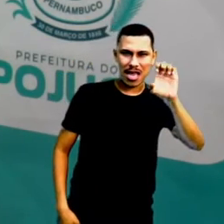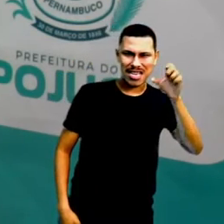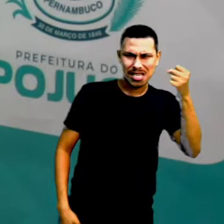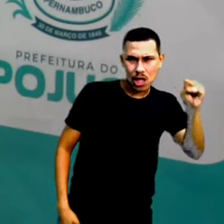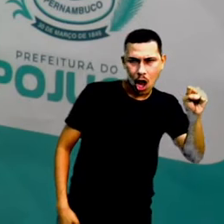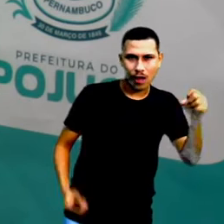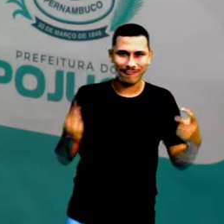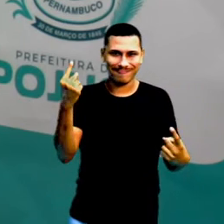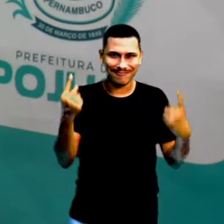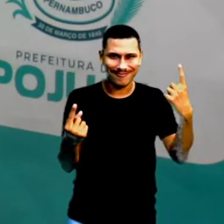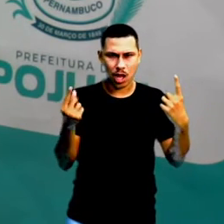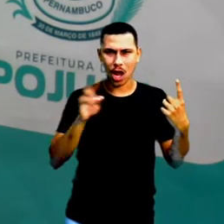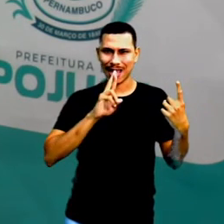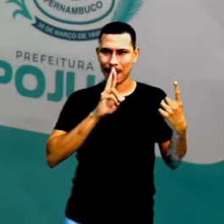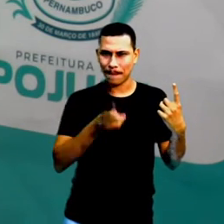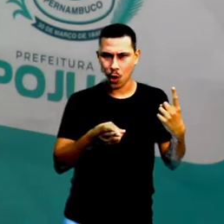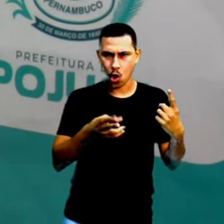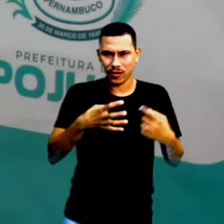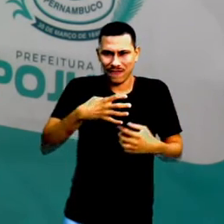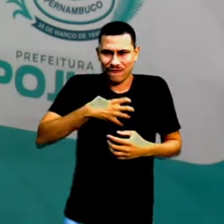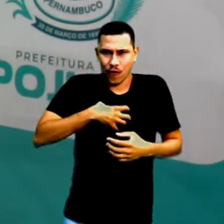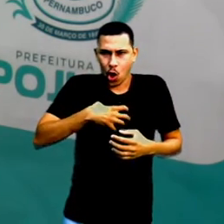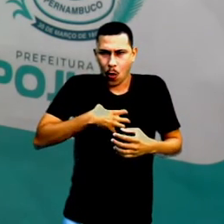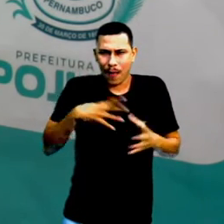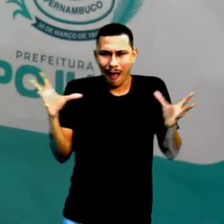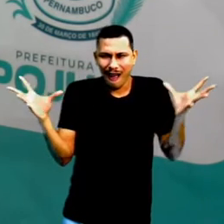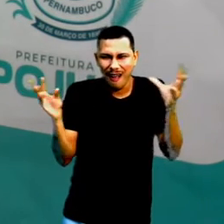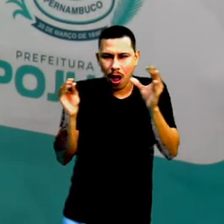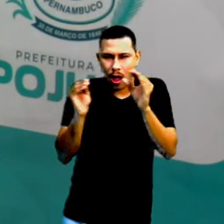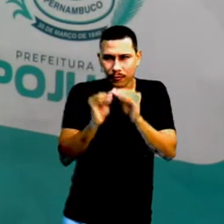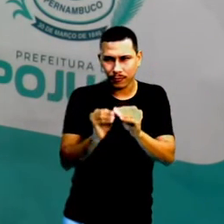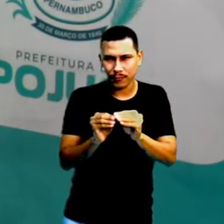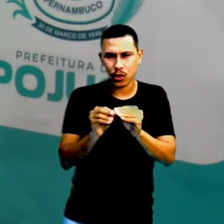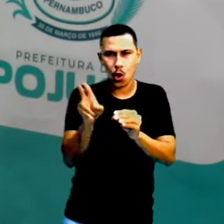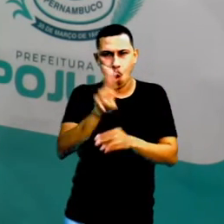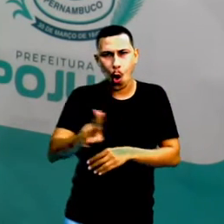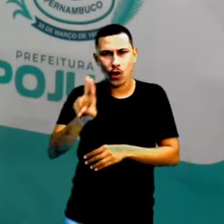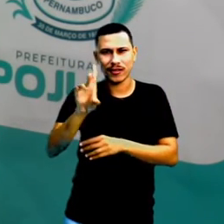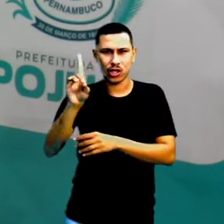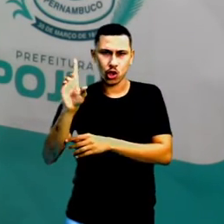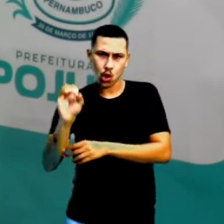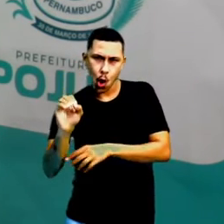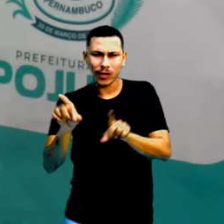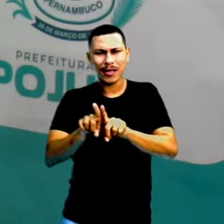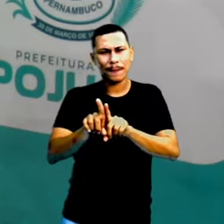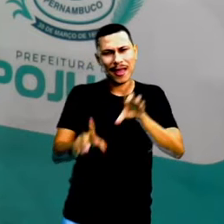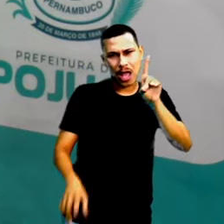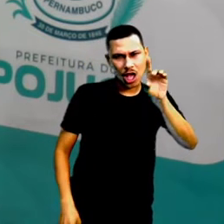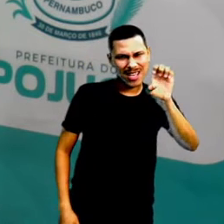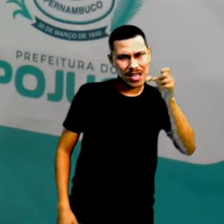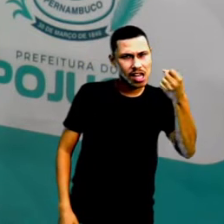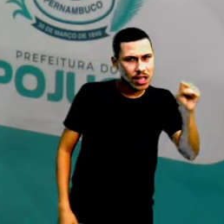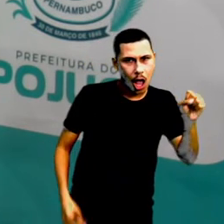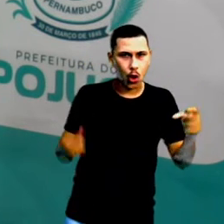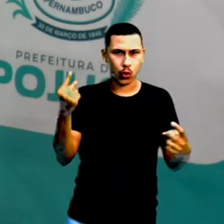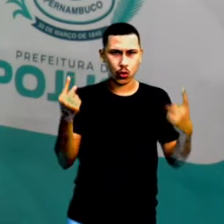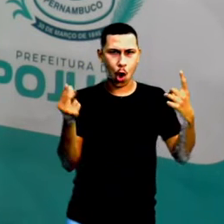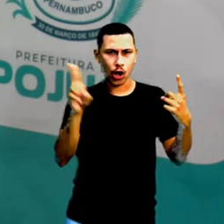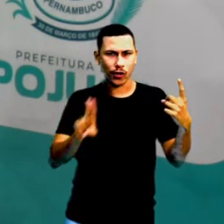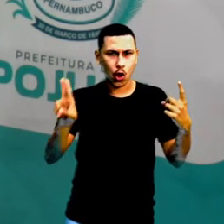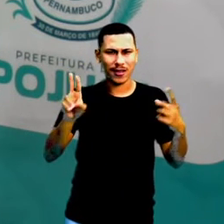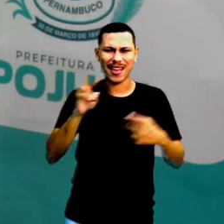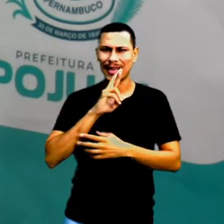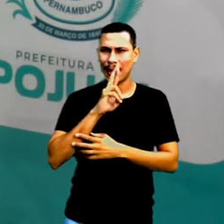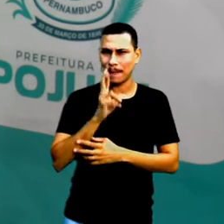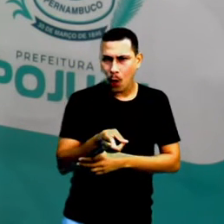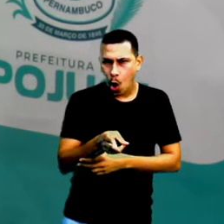respondo de maneira abreviada também com o do e o does. No caso de